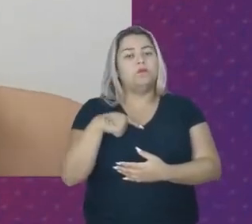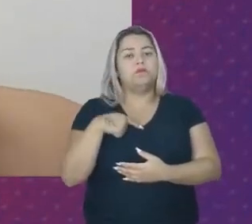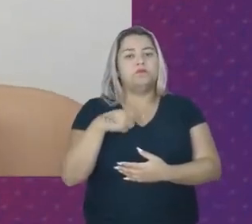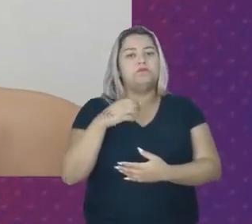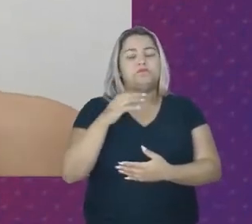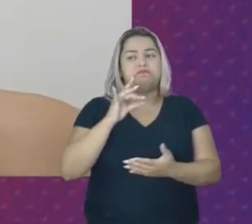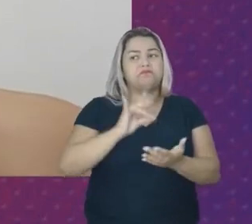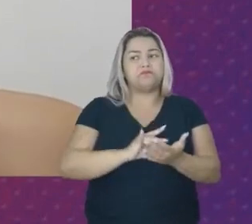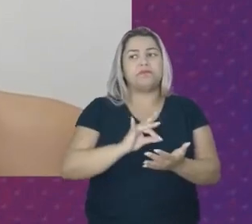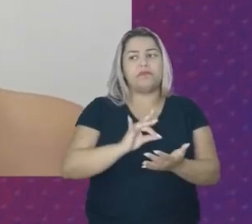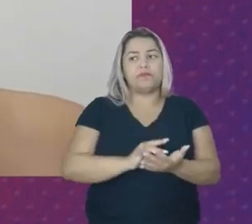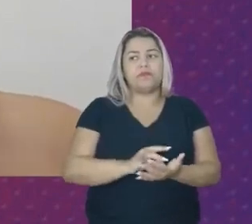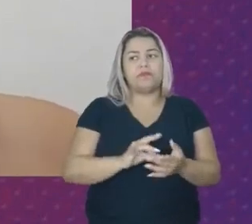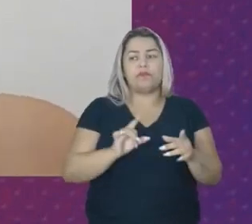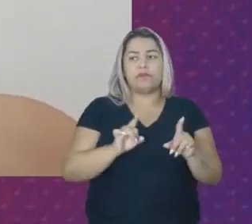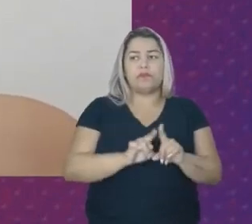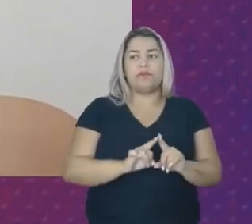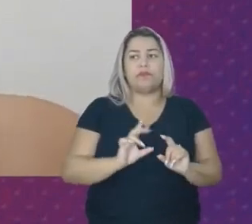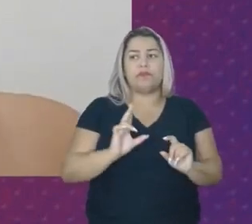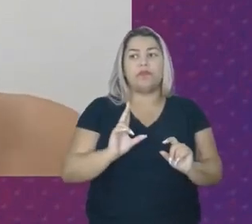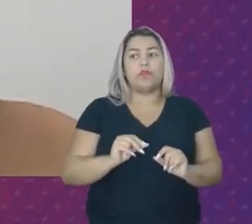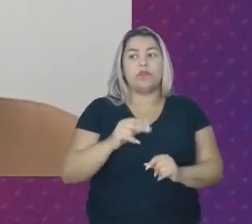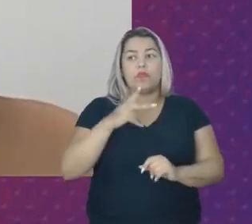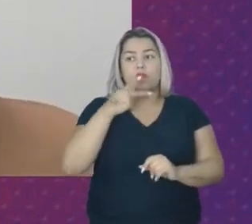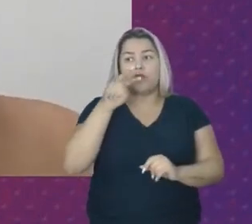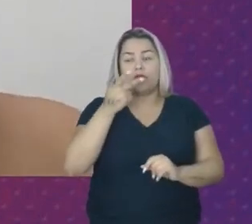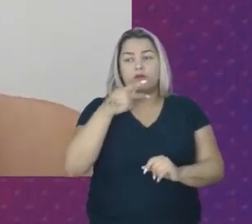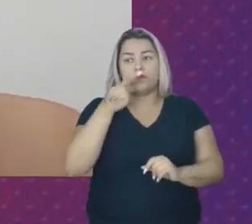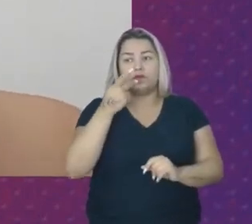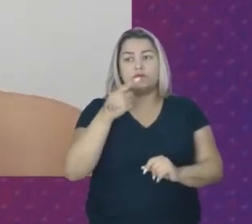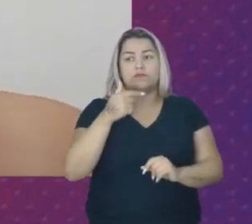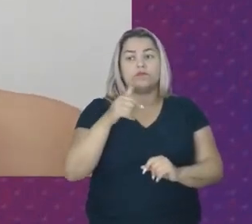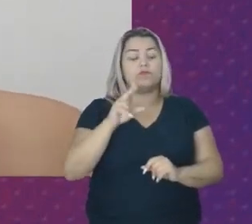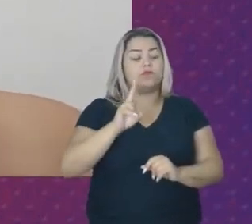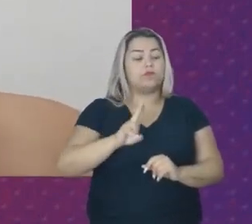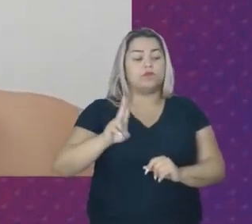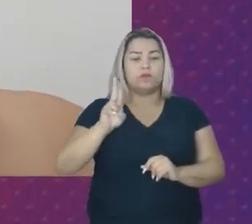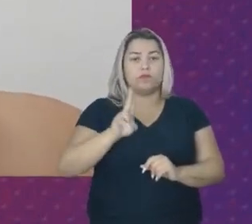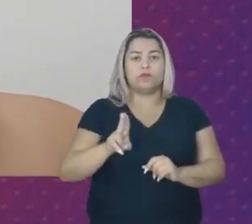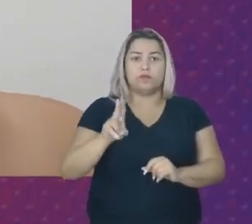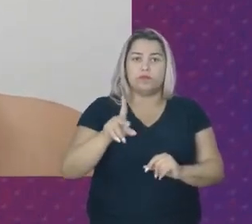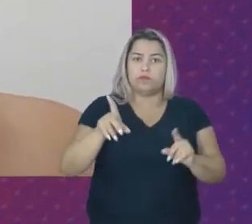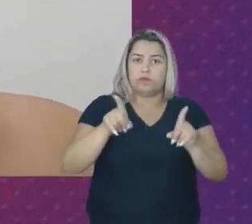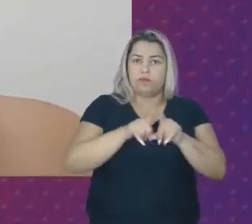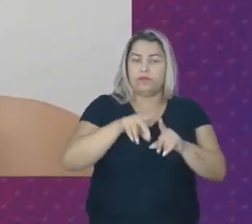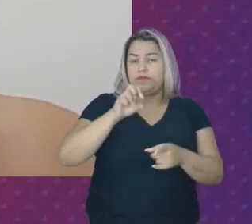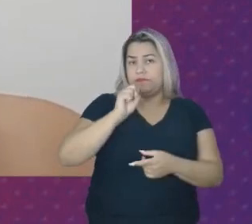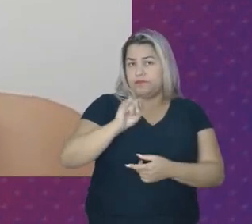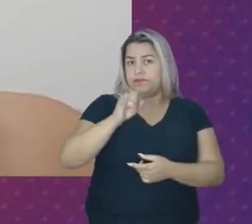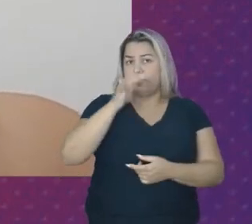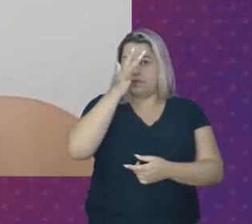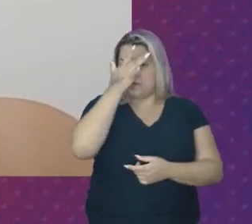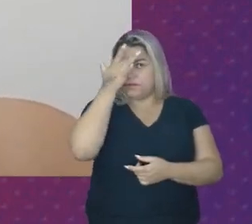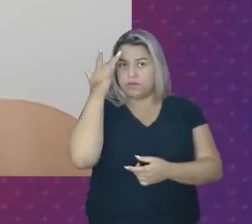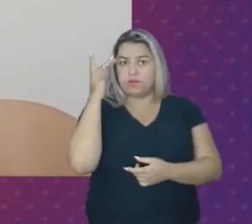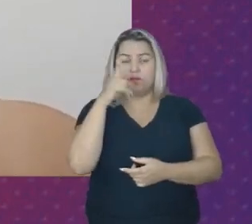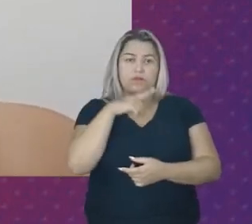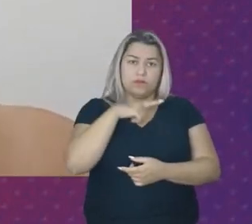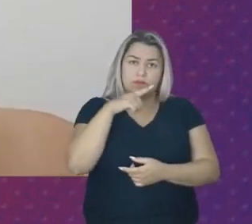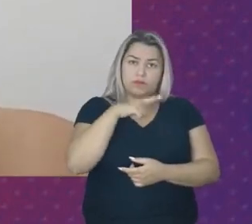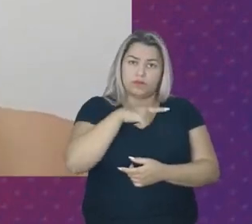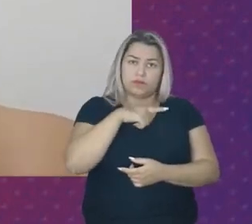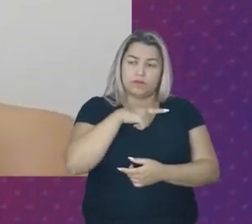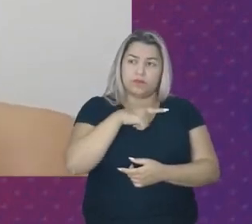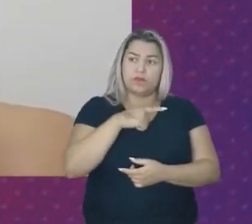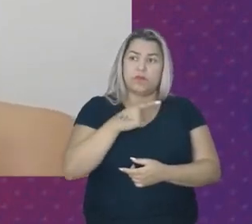Honestamente, como comunicadora, não sou a maior fã, acho que só utilizaria realmente se a pessoa tiver